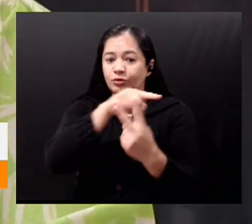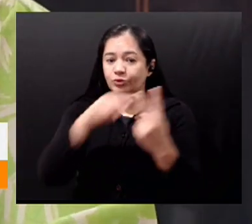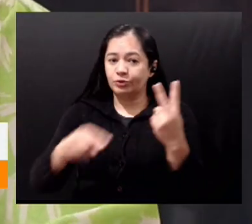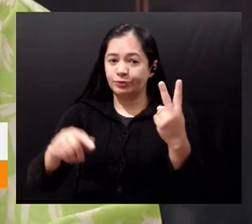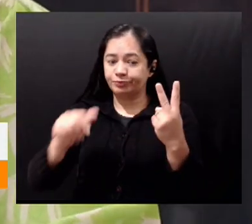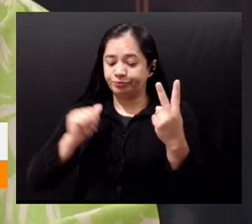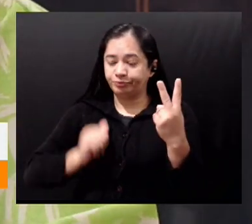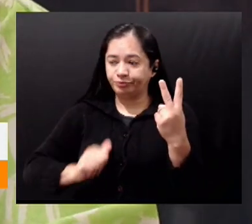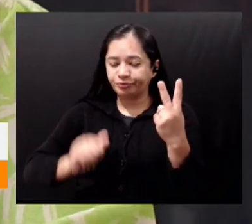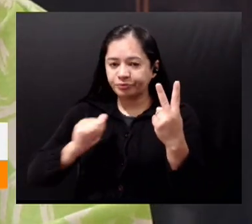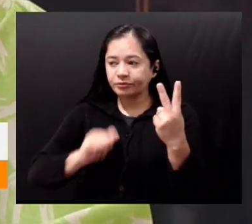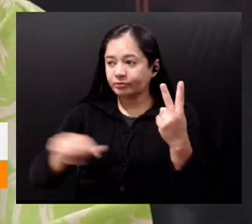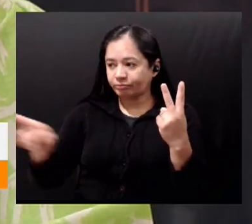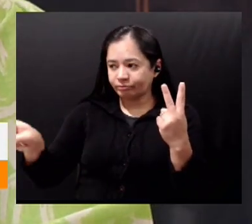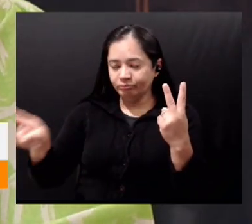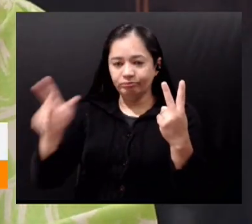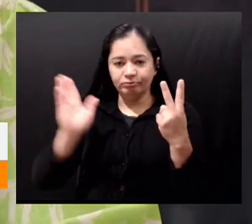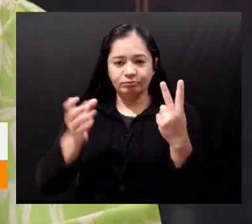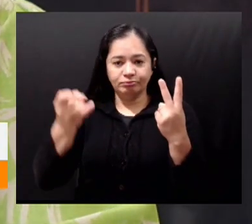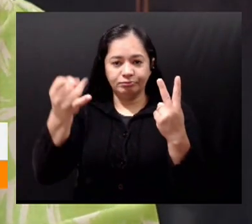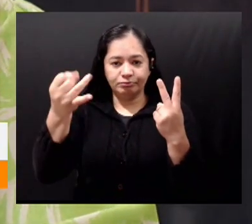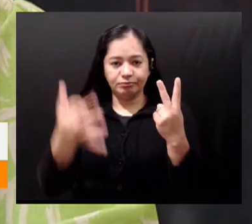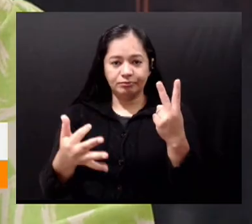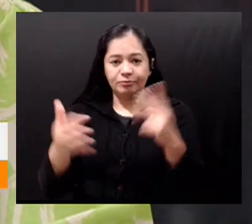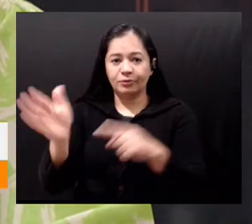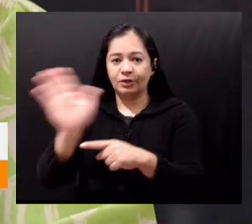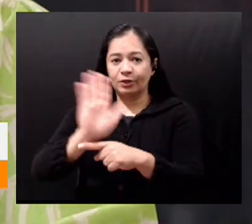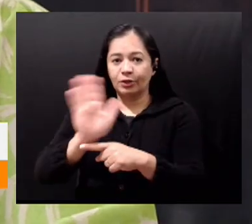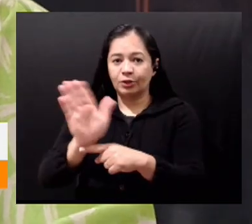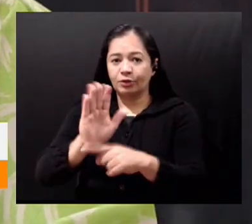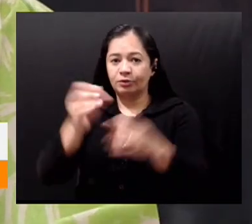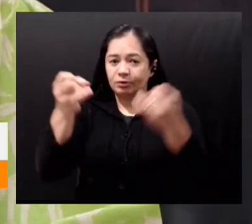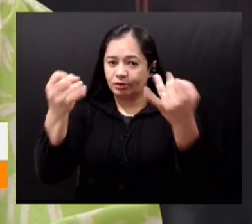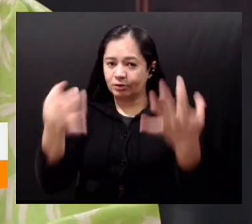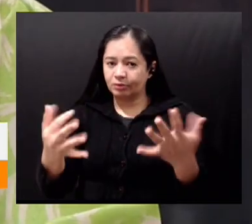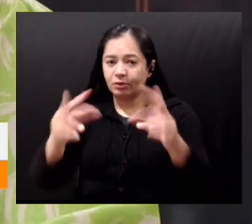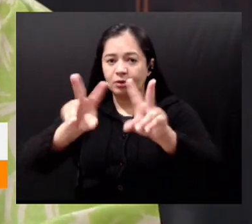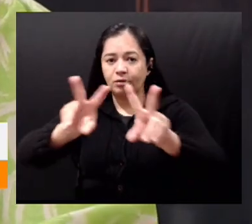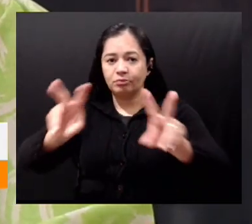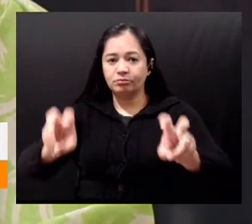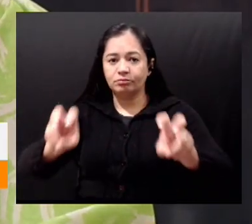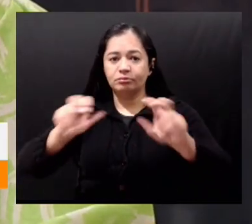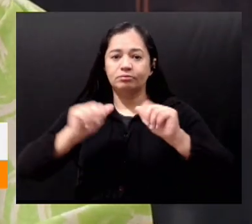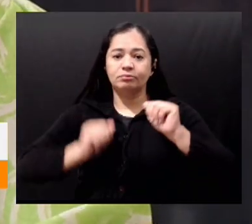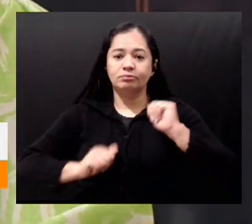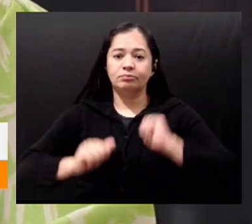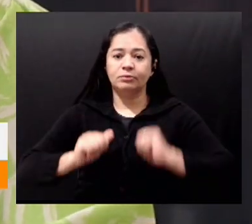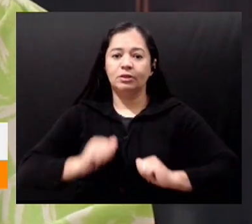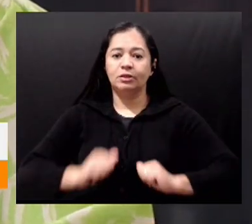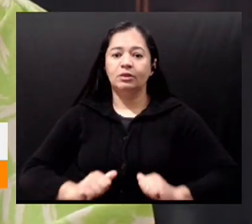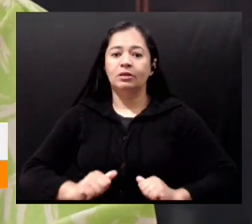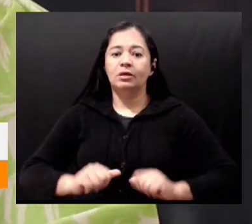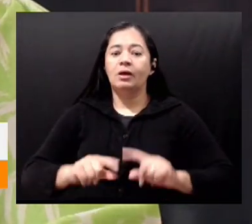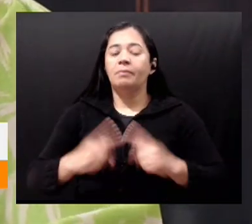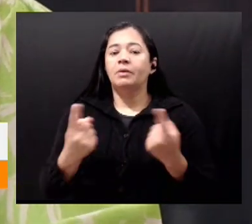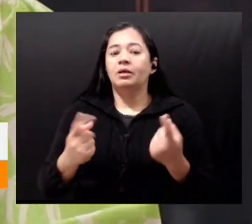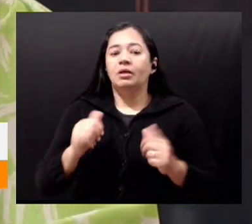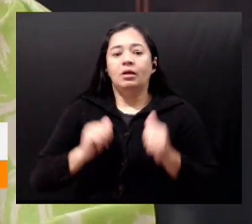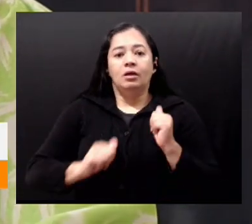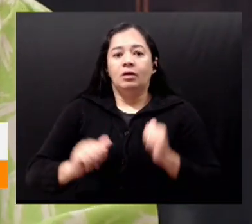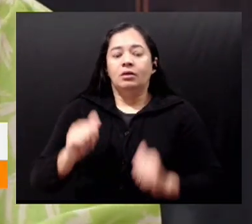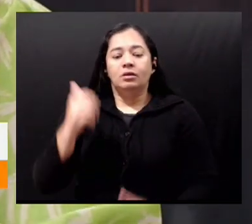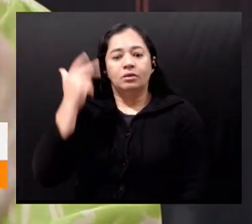agora há pouco tem um filme que retrata sobre a ansiedade natural, normal, Uhum. e